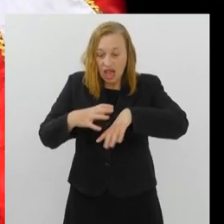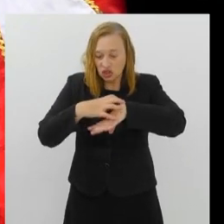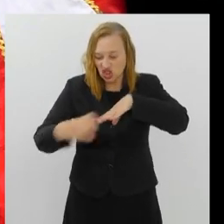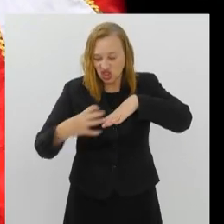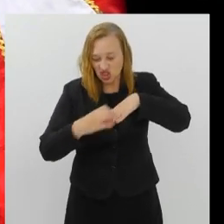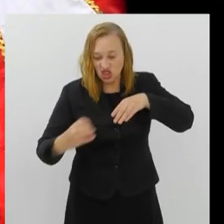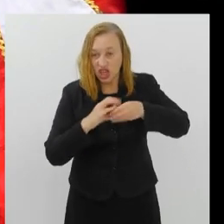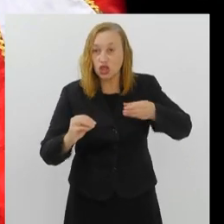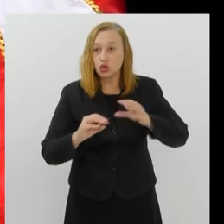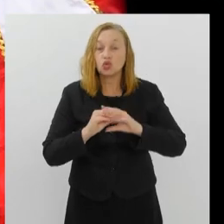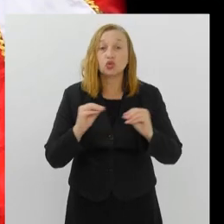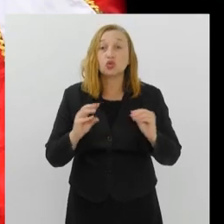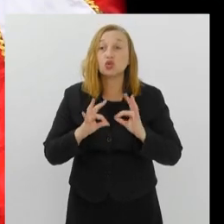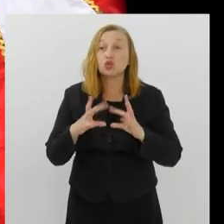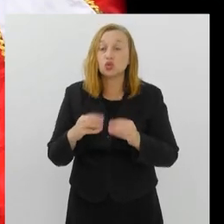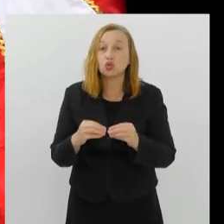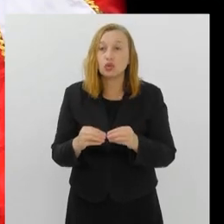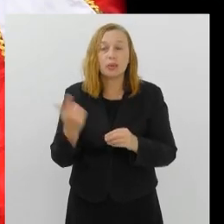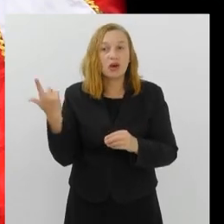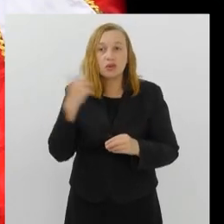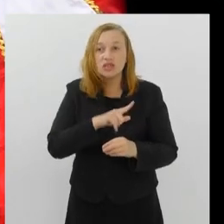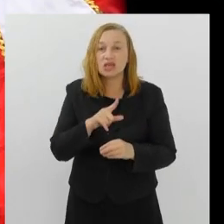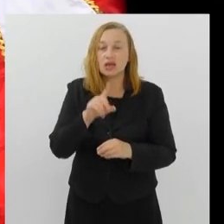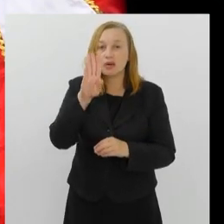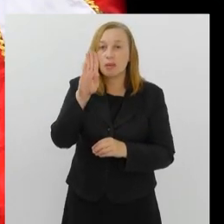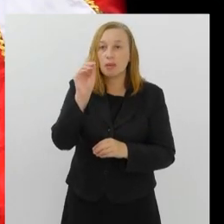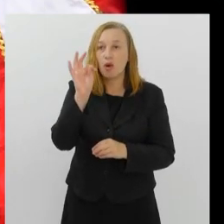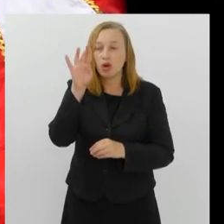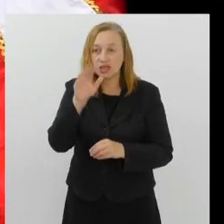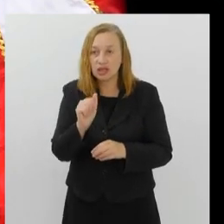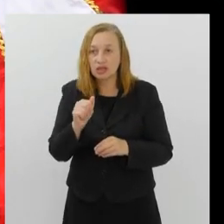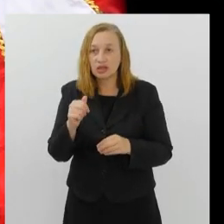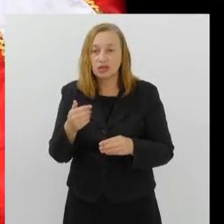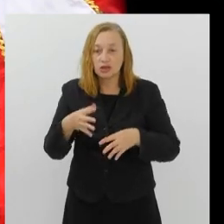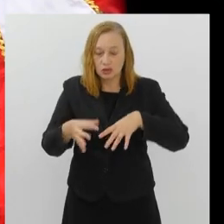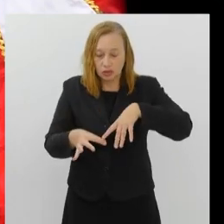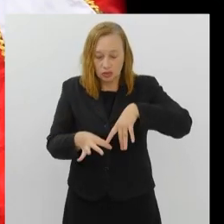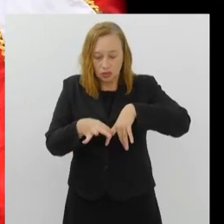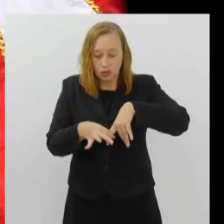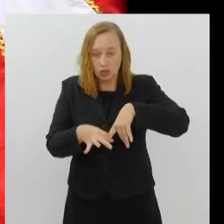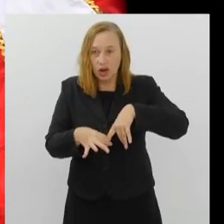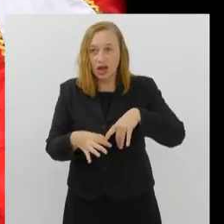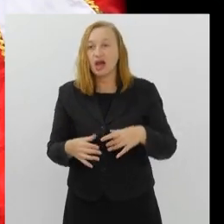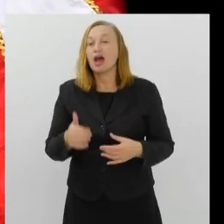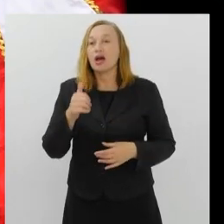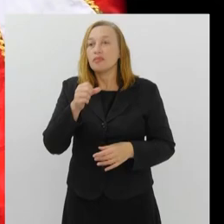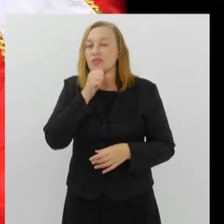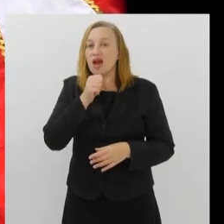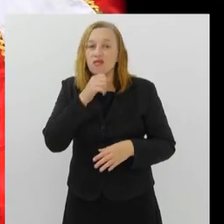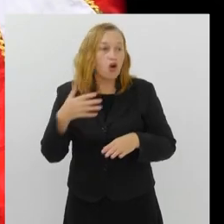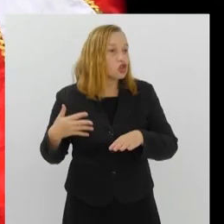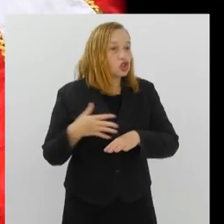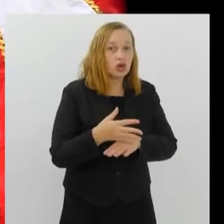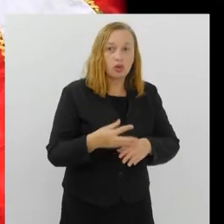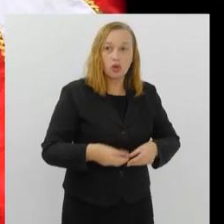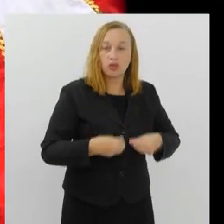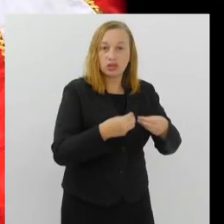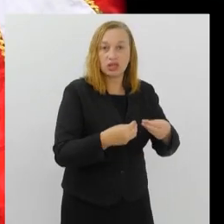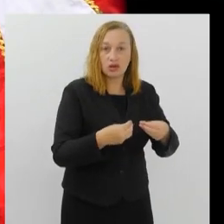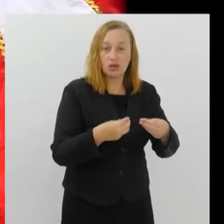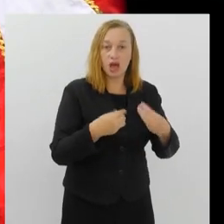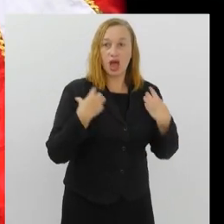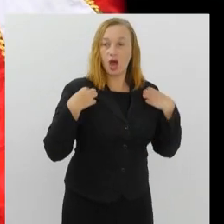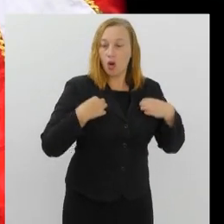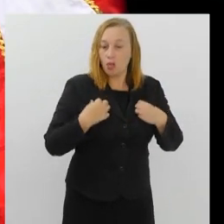arranquei todas as minhas unhas, consegui colocar a bota, minha avó chegou, vesti a roupa, a minha blusa simplesmente